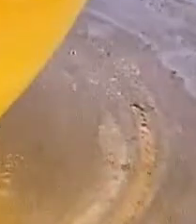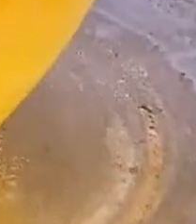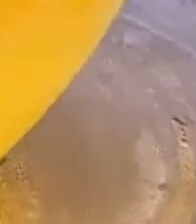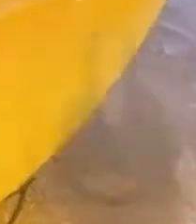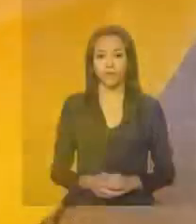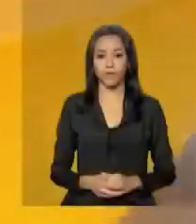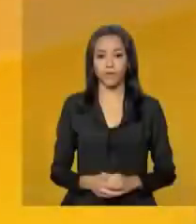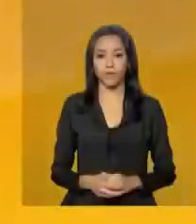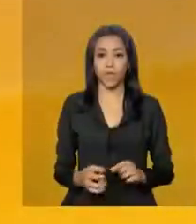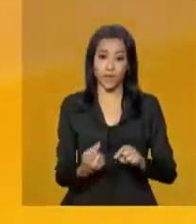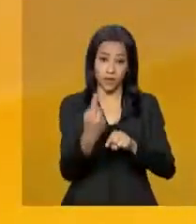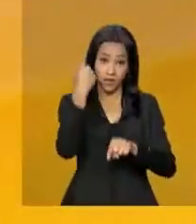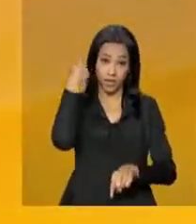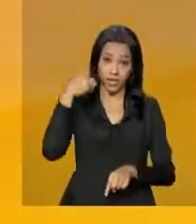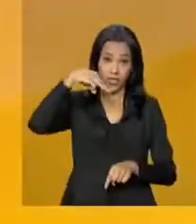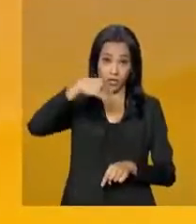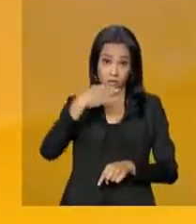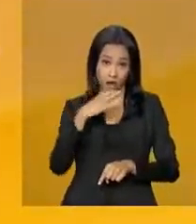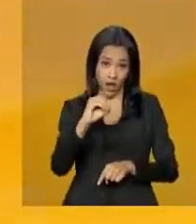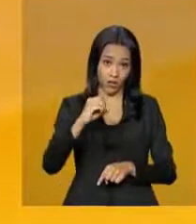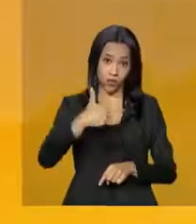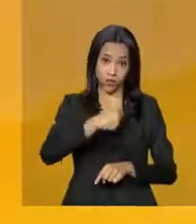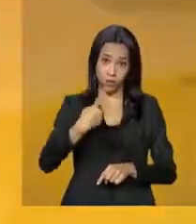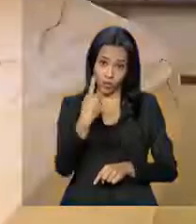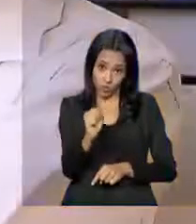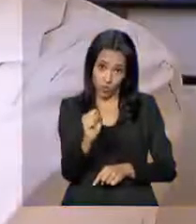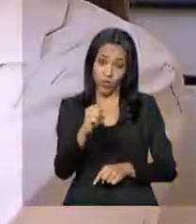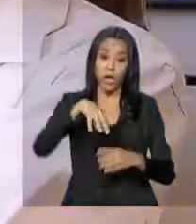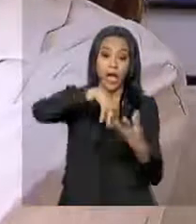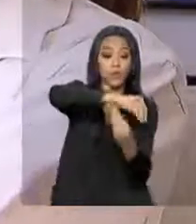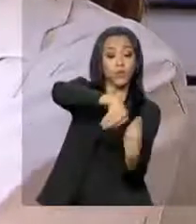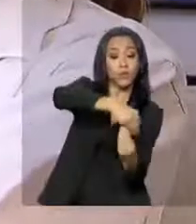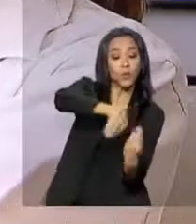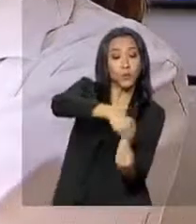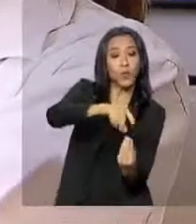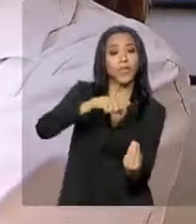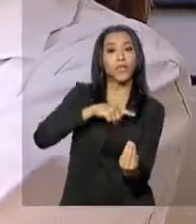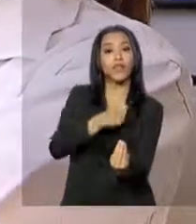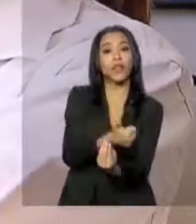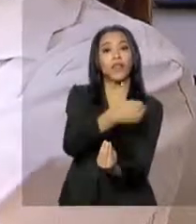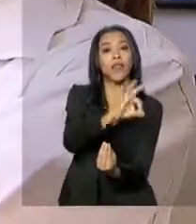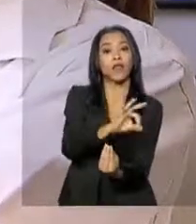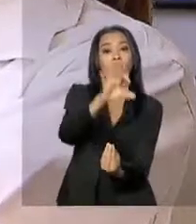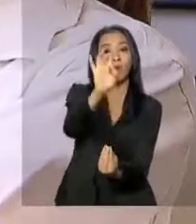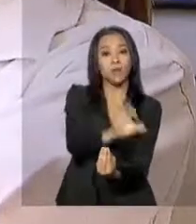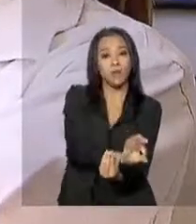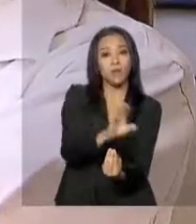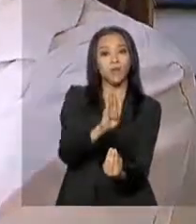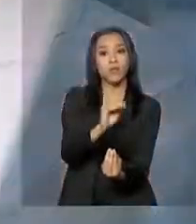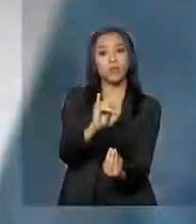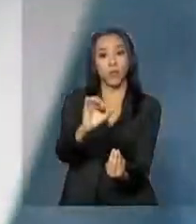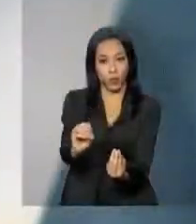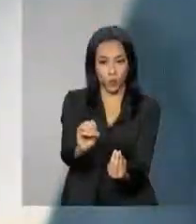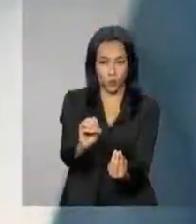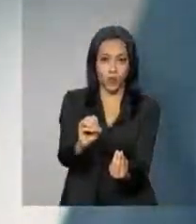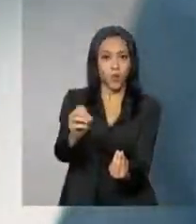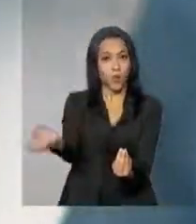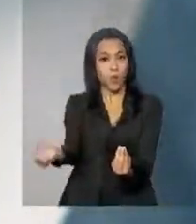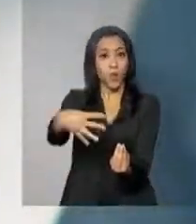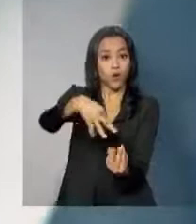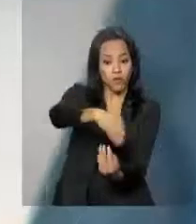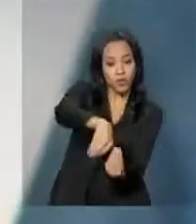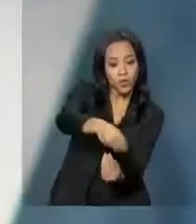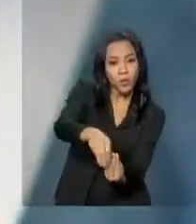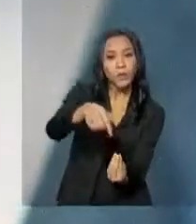Desde março de 2018, a mistura do diesel passou a conter 10% de biodiesel. Com a nova mistura,